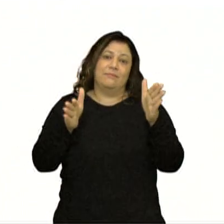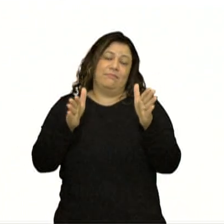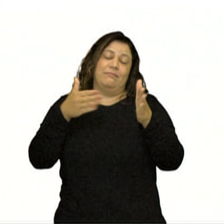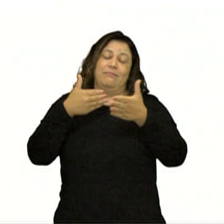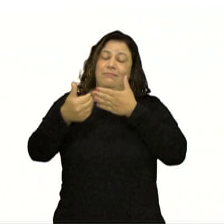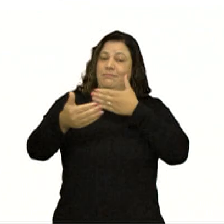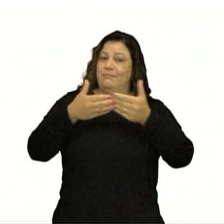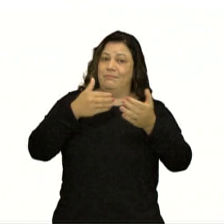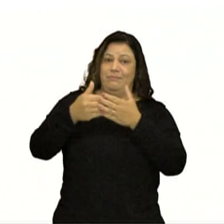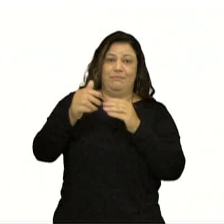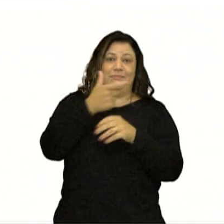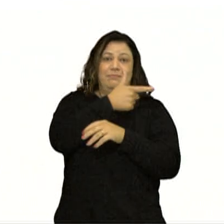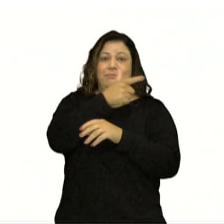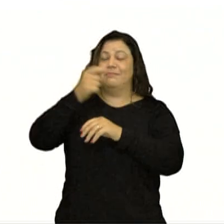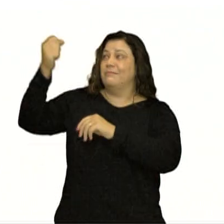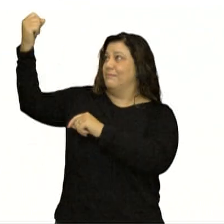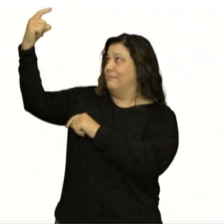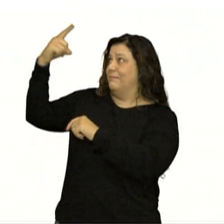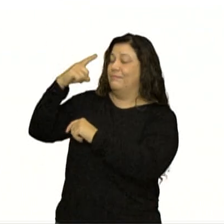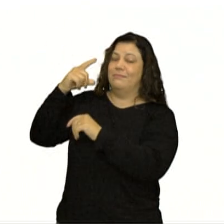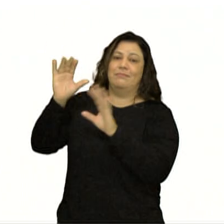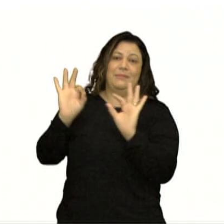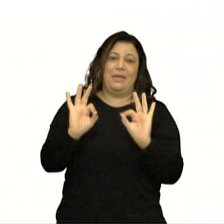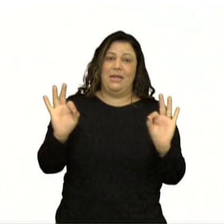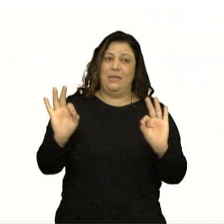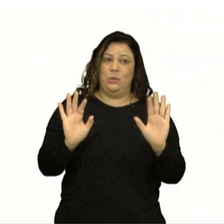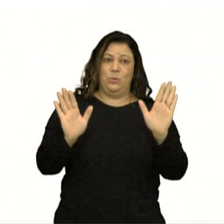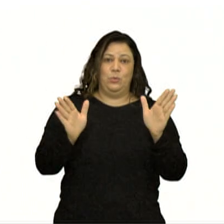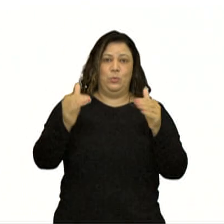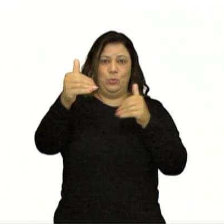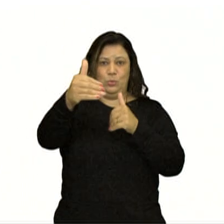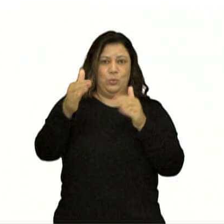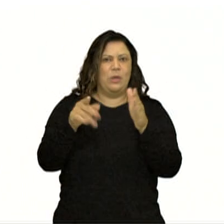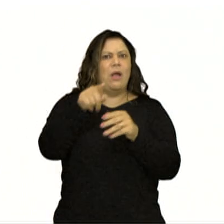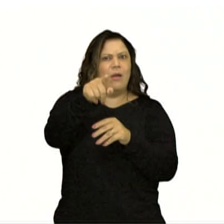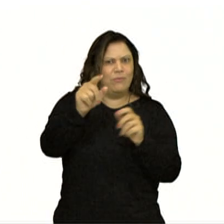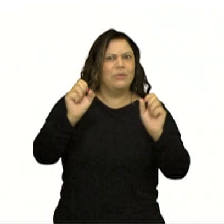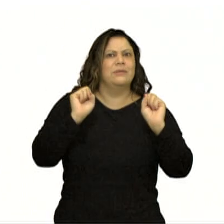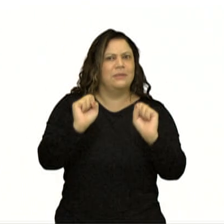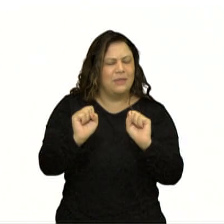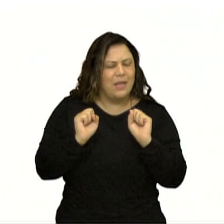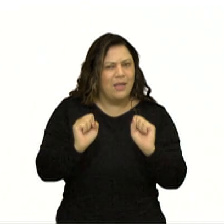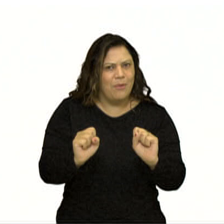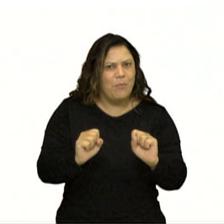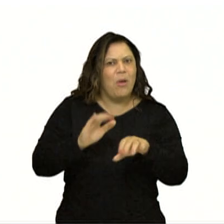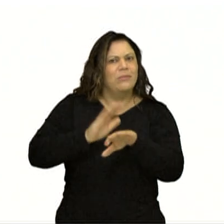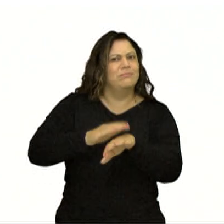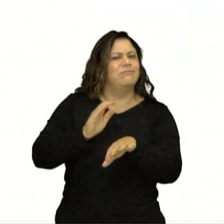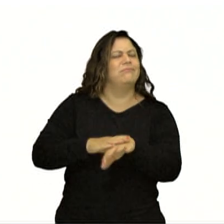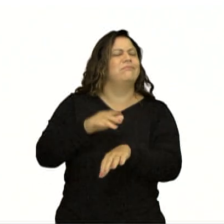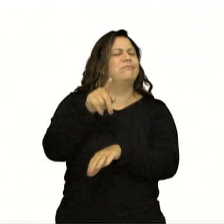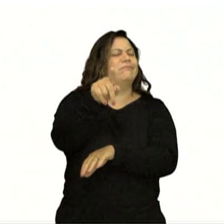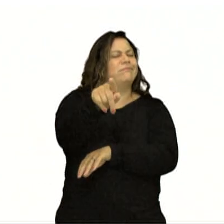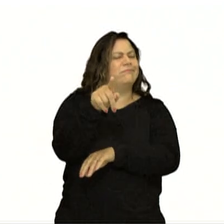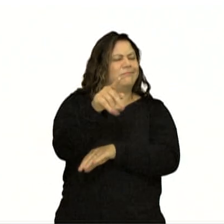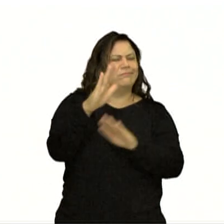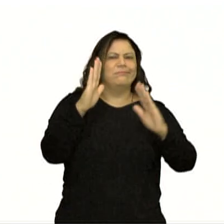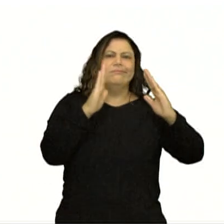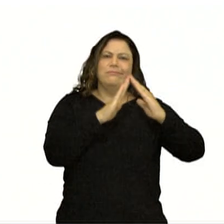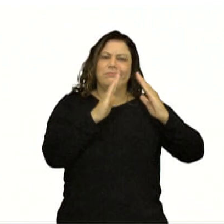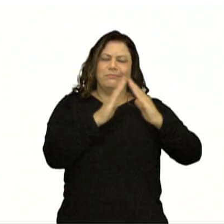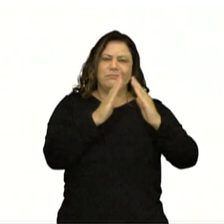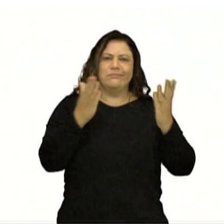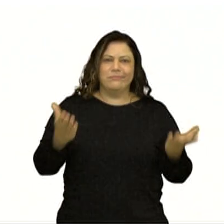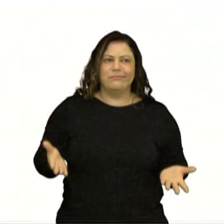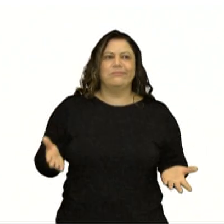luz não penetre. Olha que legal! E você pode fazer uma na sua casa. Olha